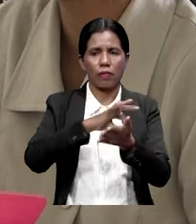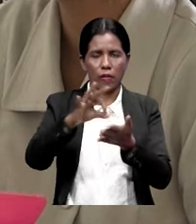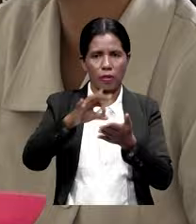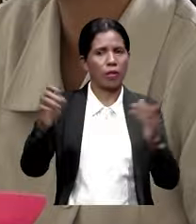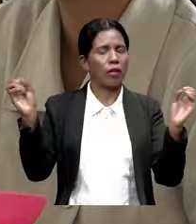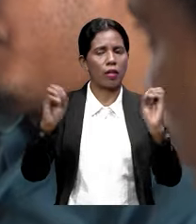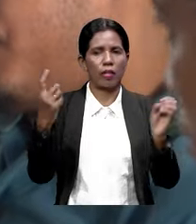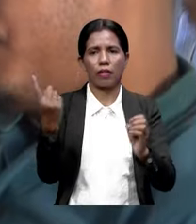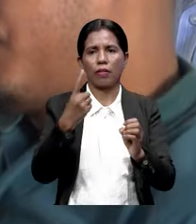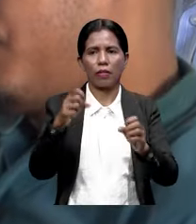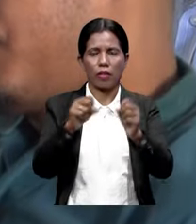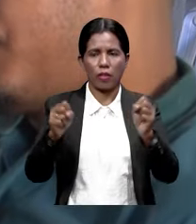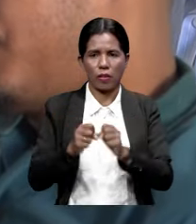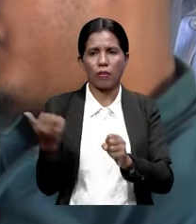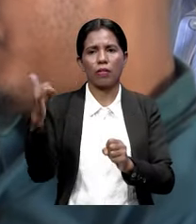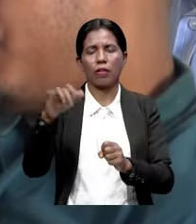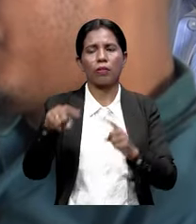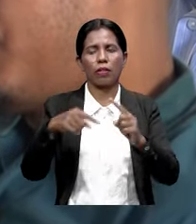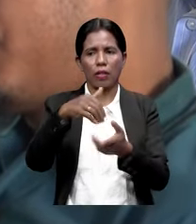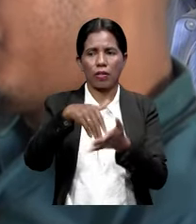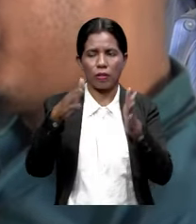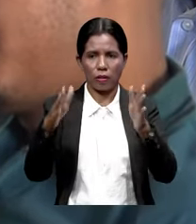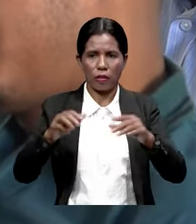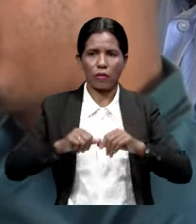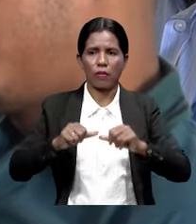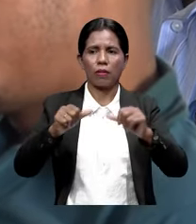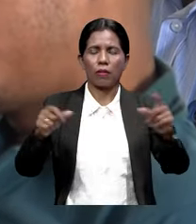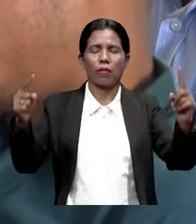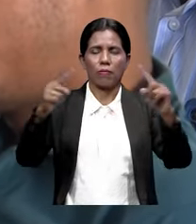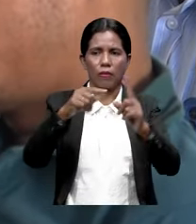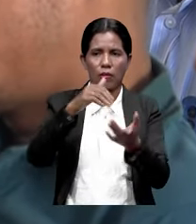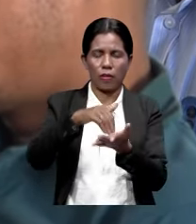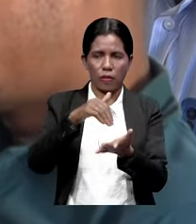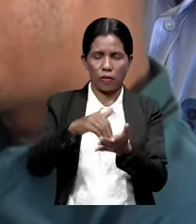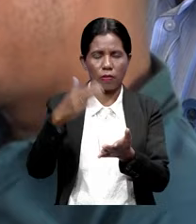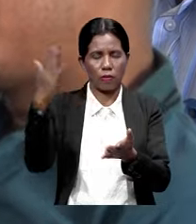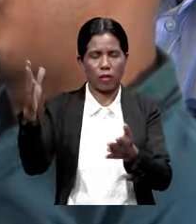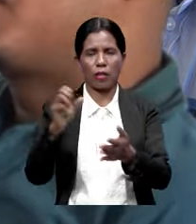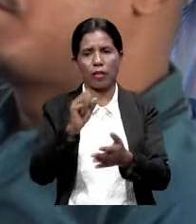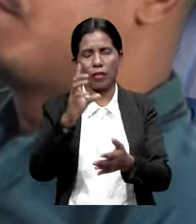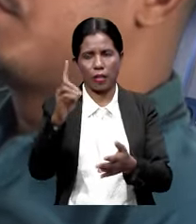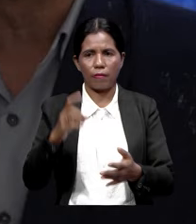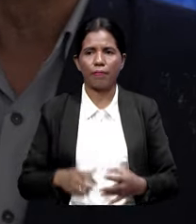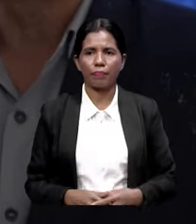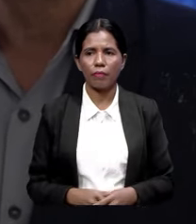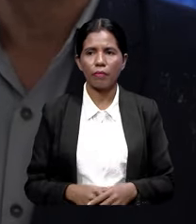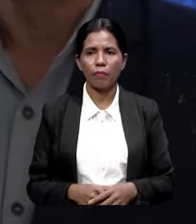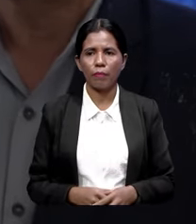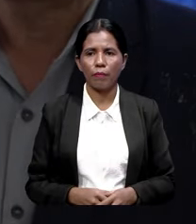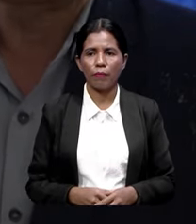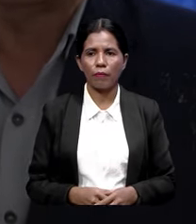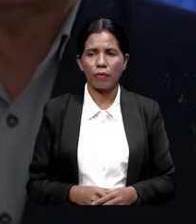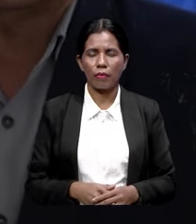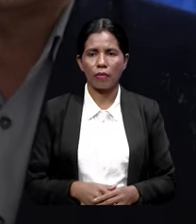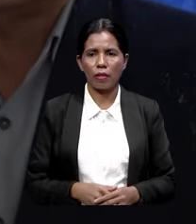bela permanente e suco sira, para ingira estudante sira continua ona estudo ba pré-primária. Interpreta batida, escola